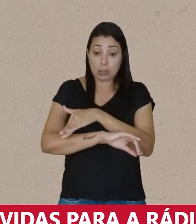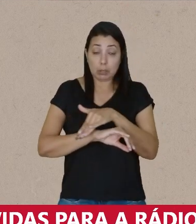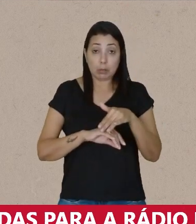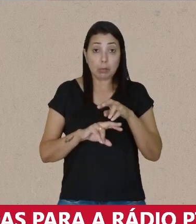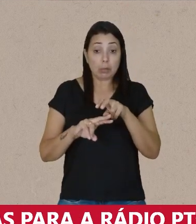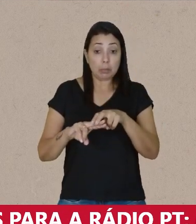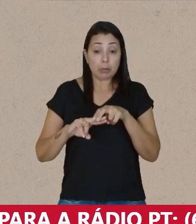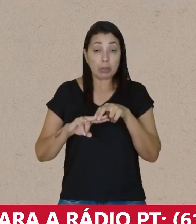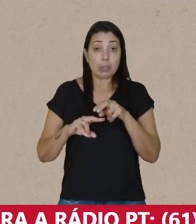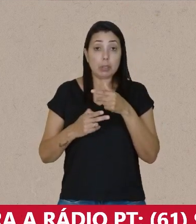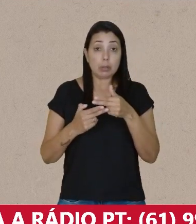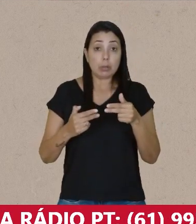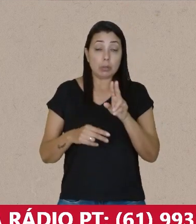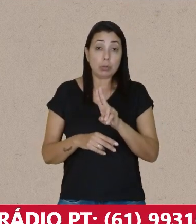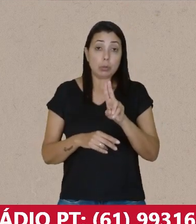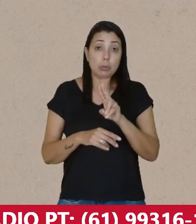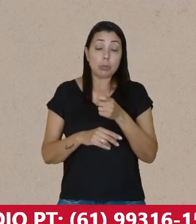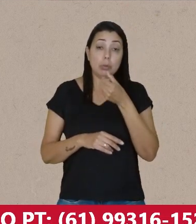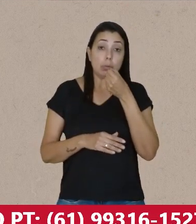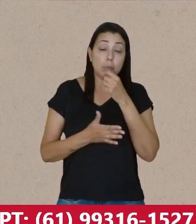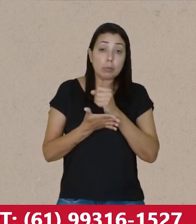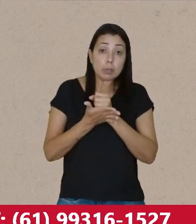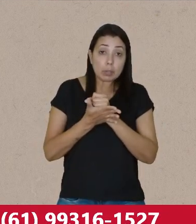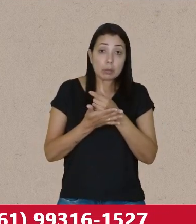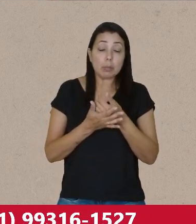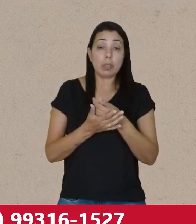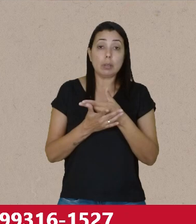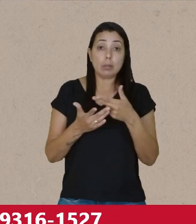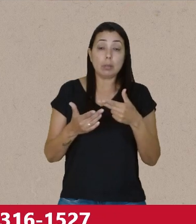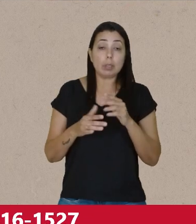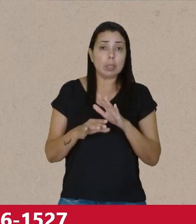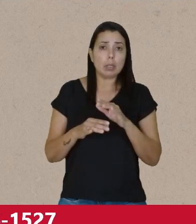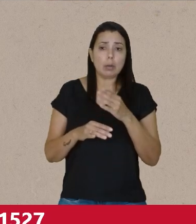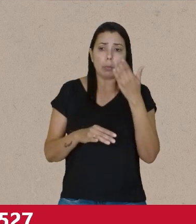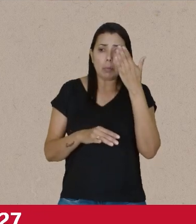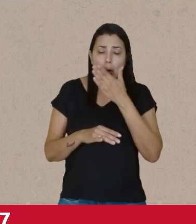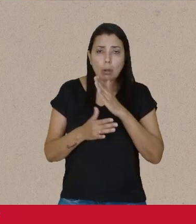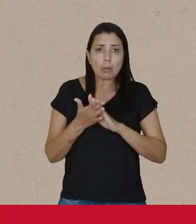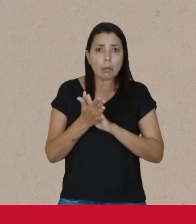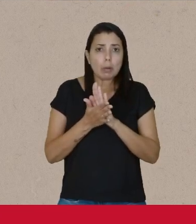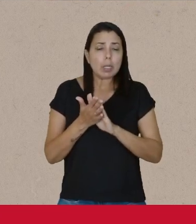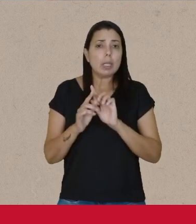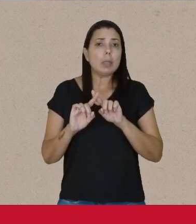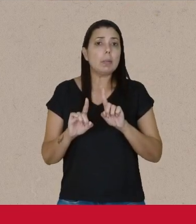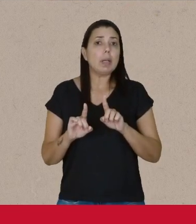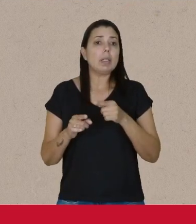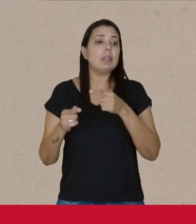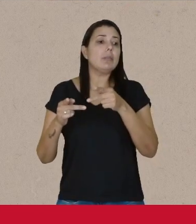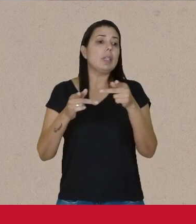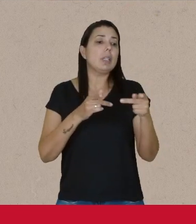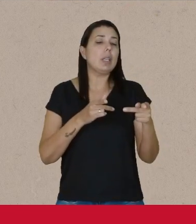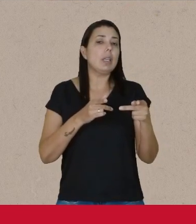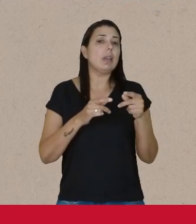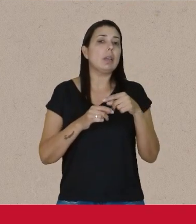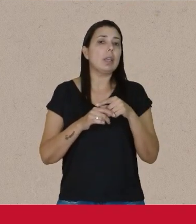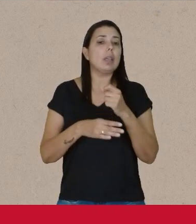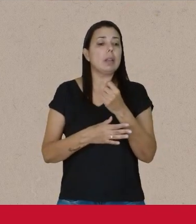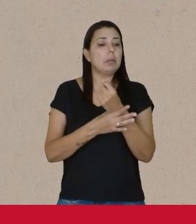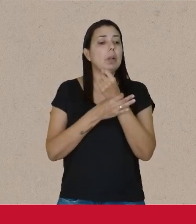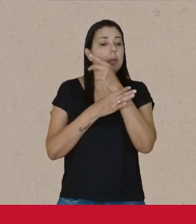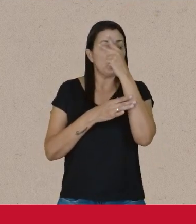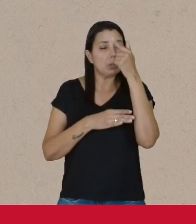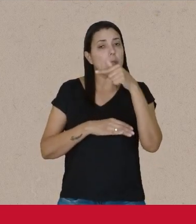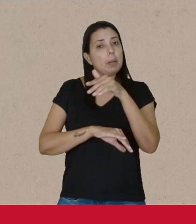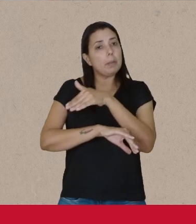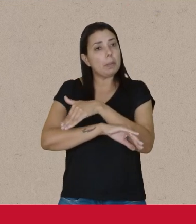por isso a questão do uso dos medicamentos com eficácia não comprovada, mas para vender a ilusão de segurança, as pessoas irem